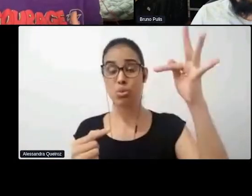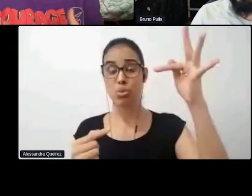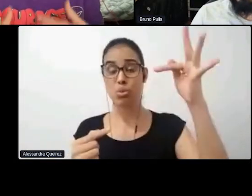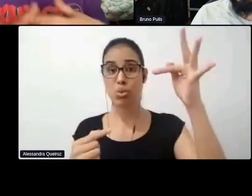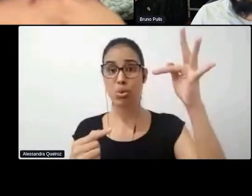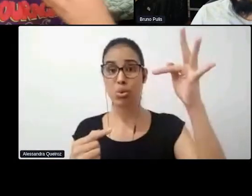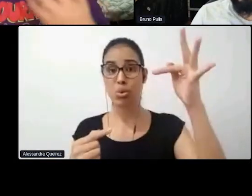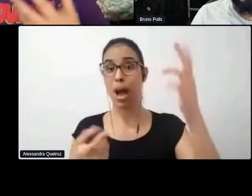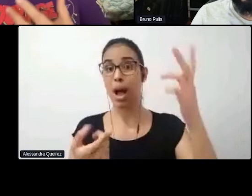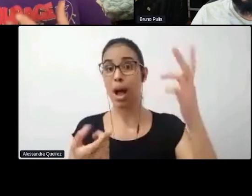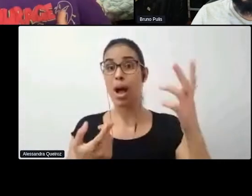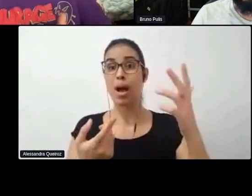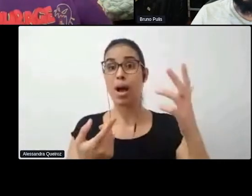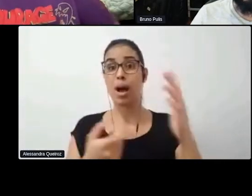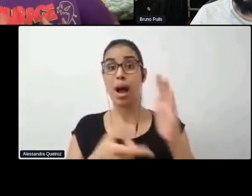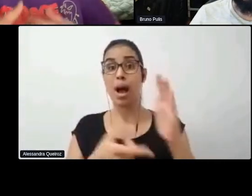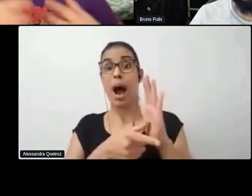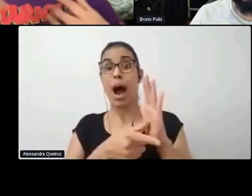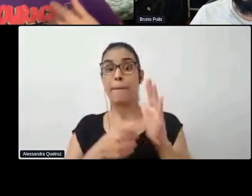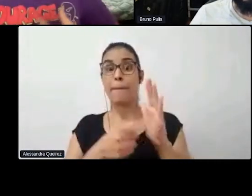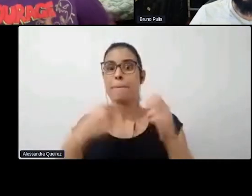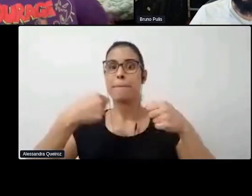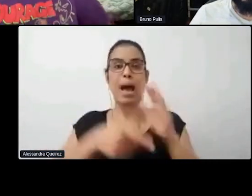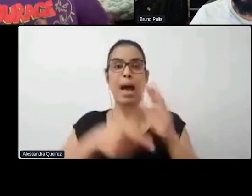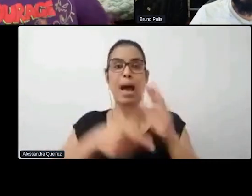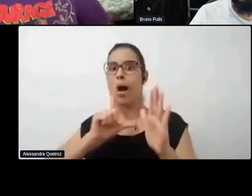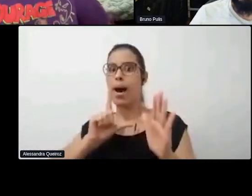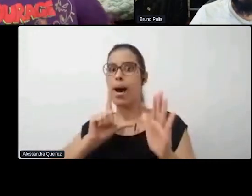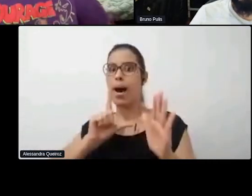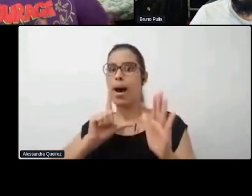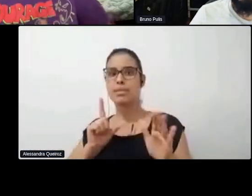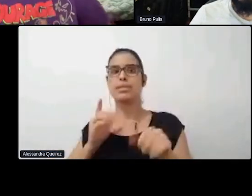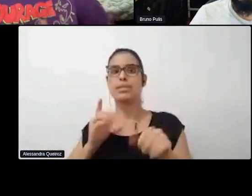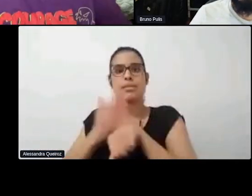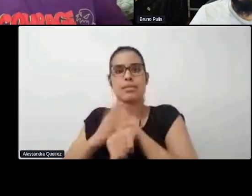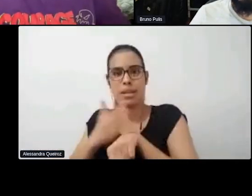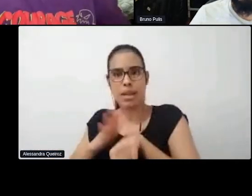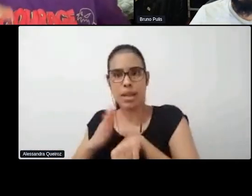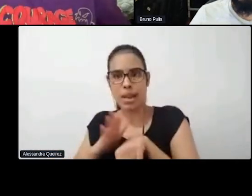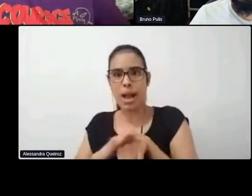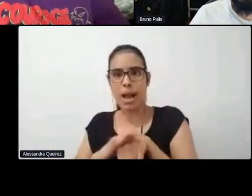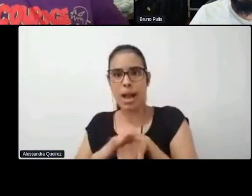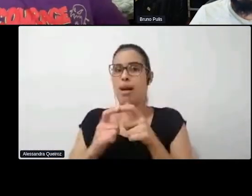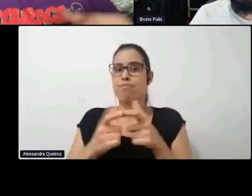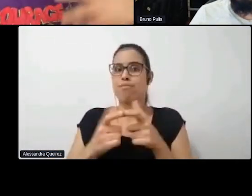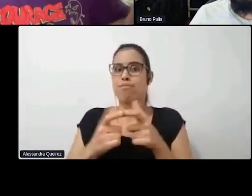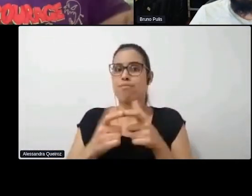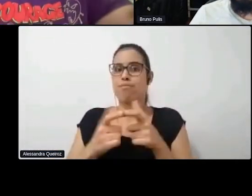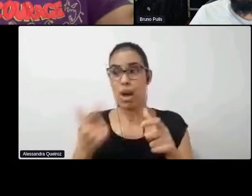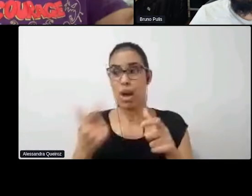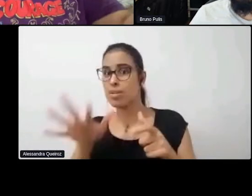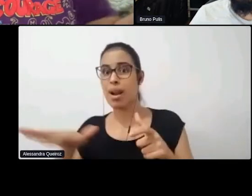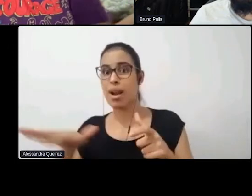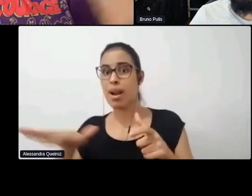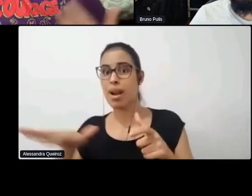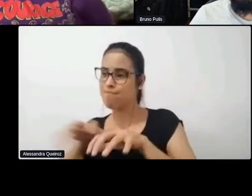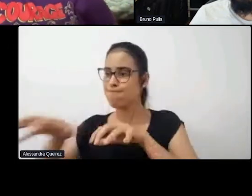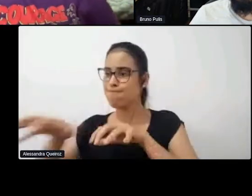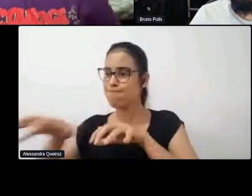processo, treinar novas pessoas, escalar o processo e ir para outras áreas da empresa, como marketing,